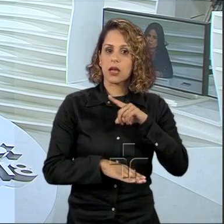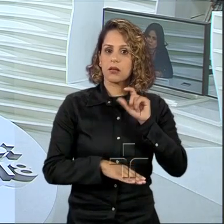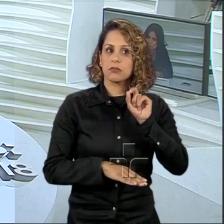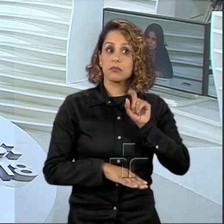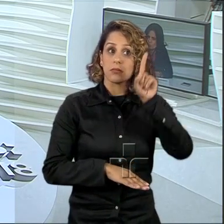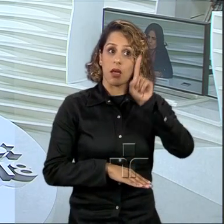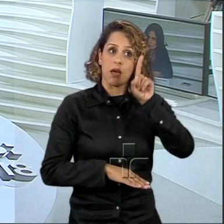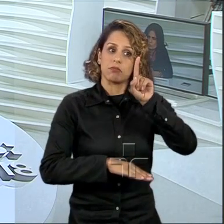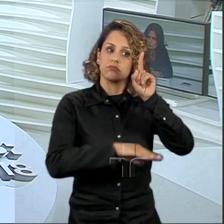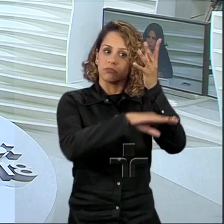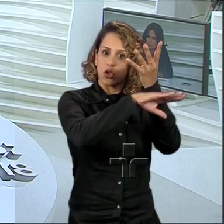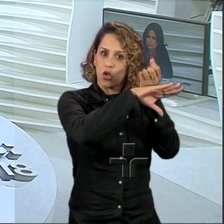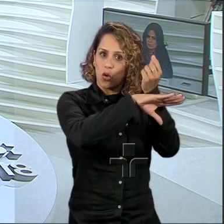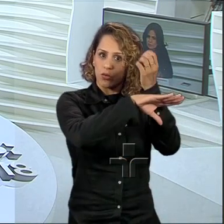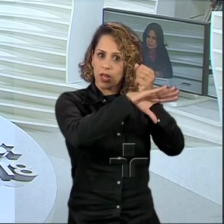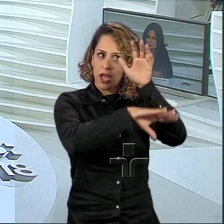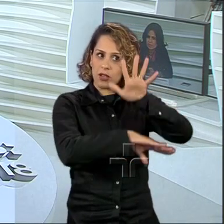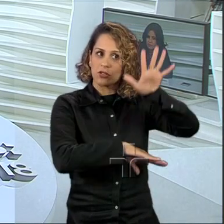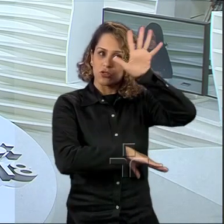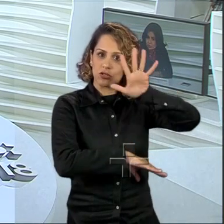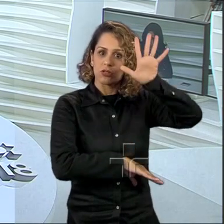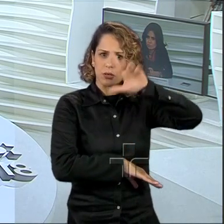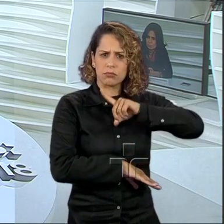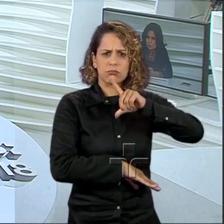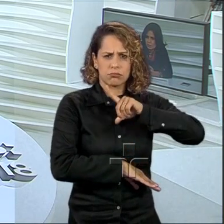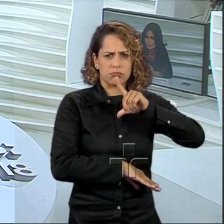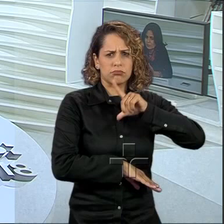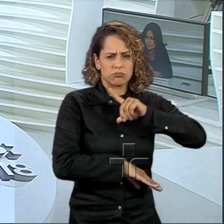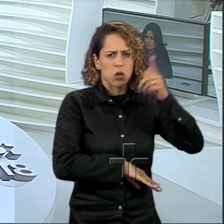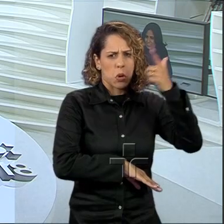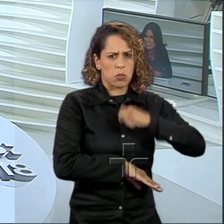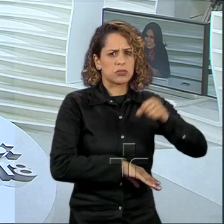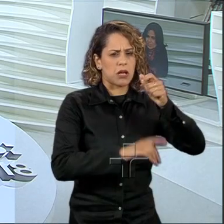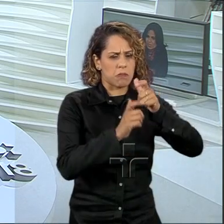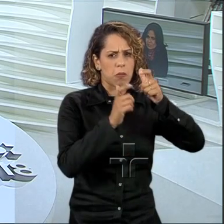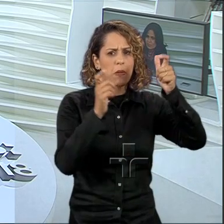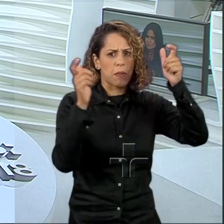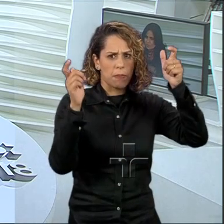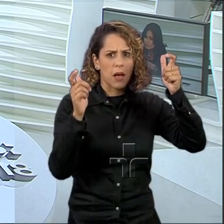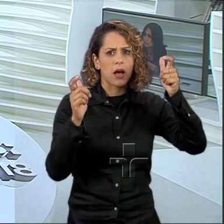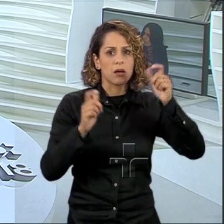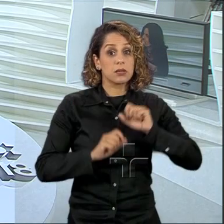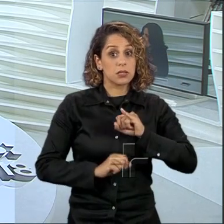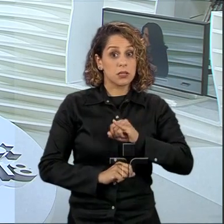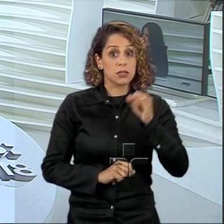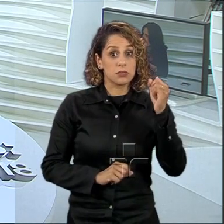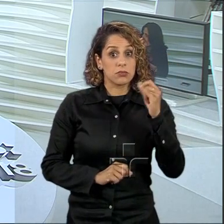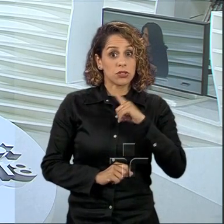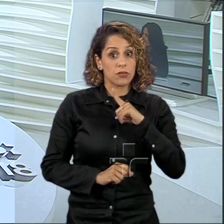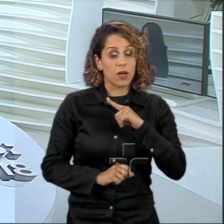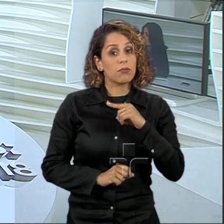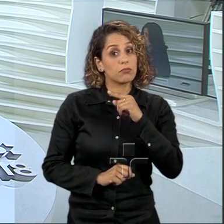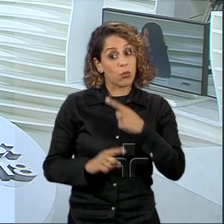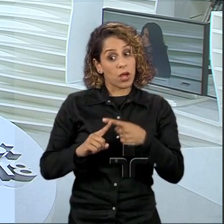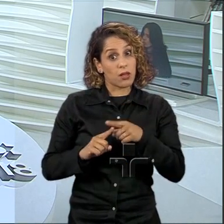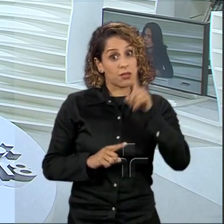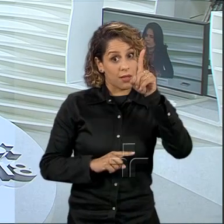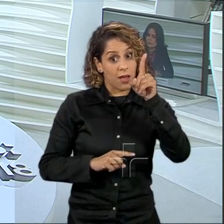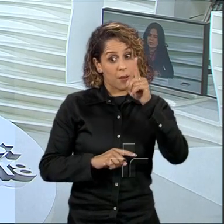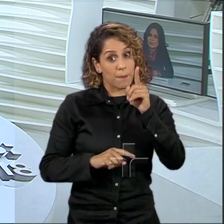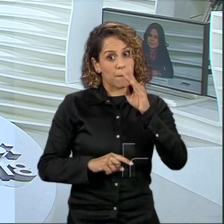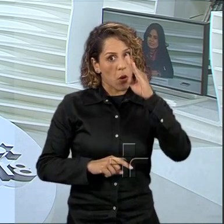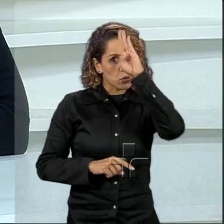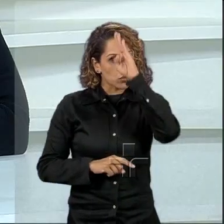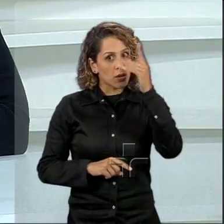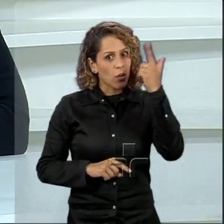onde o Bolsonaro avançou. Eu acho que se engajá-lo efetivamente na campanha, foi segundo colocado no